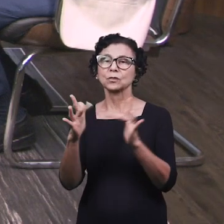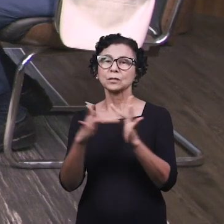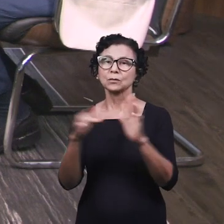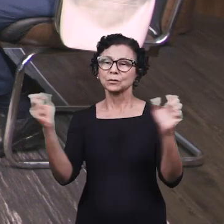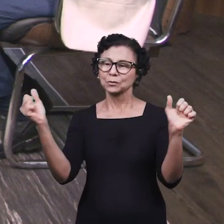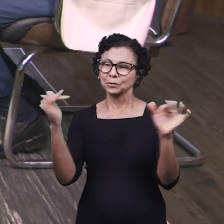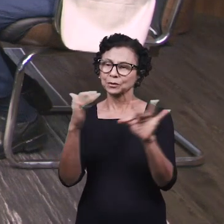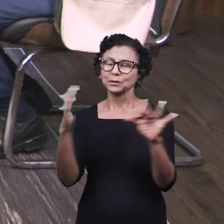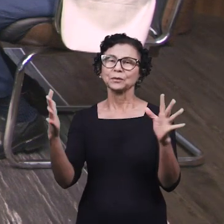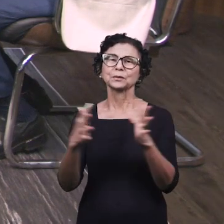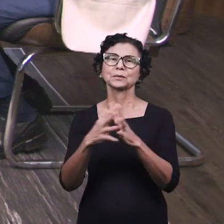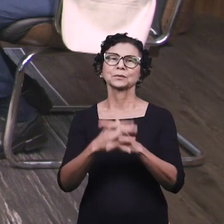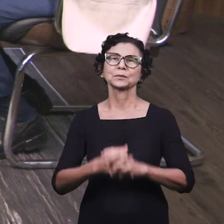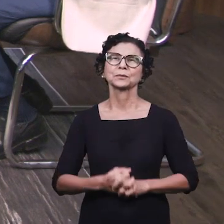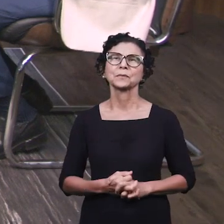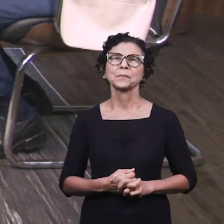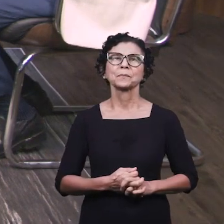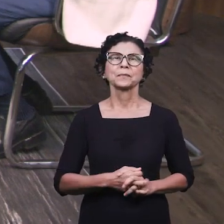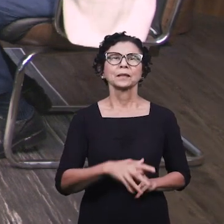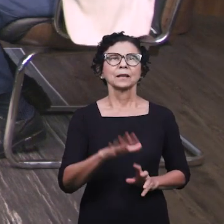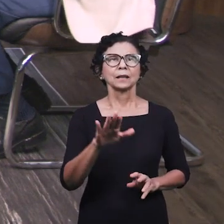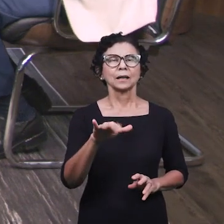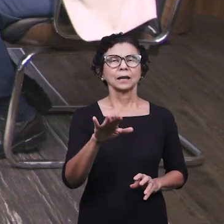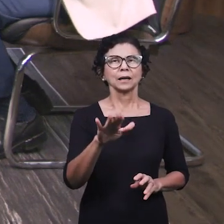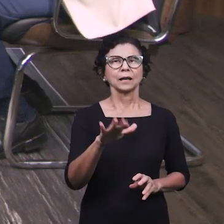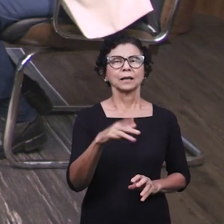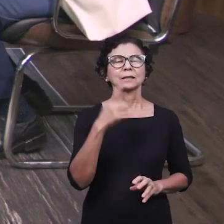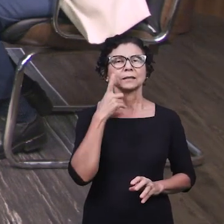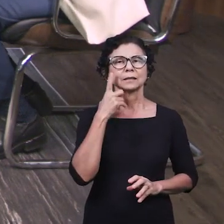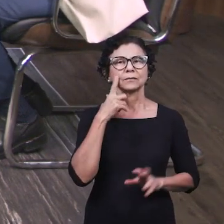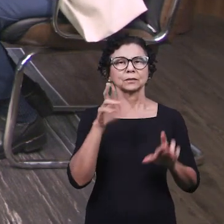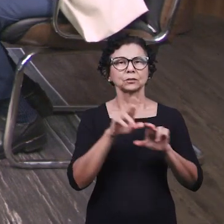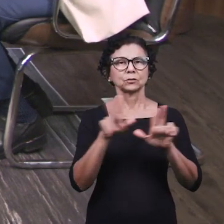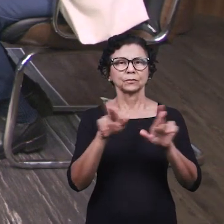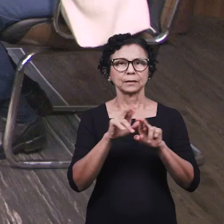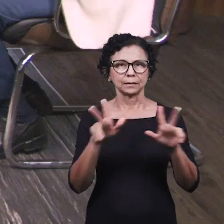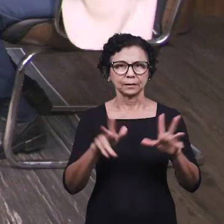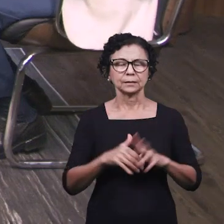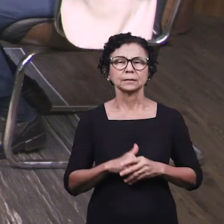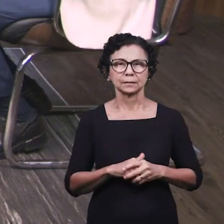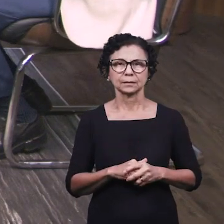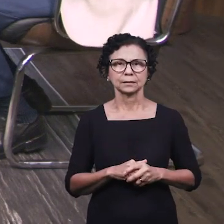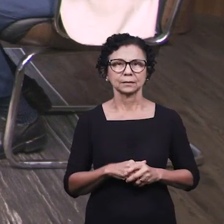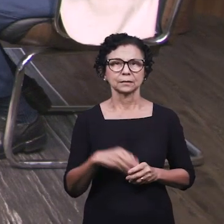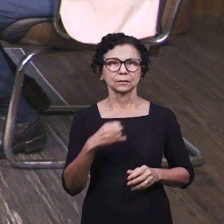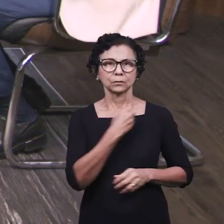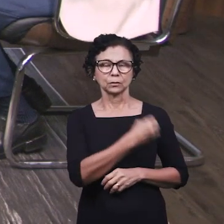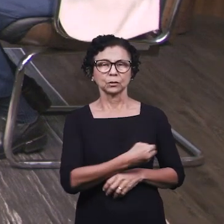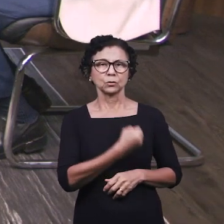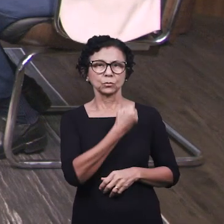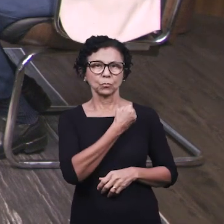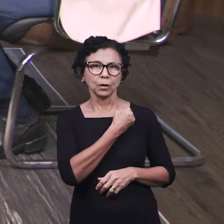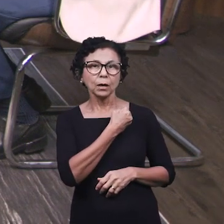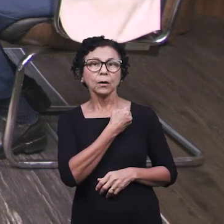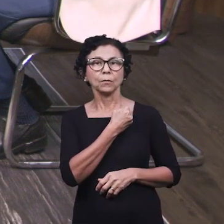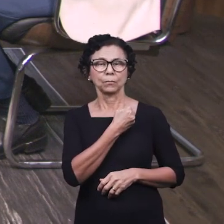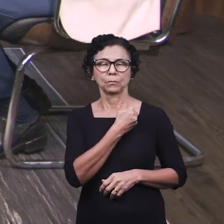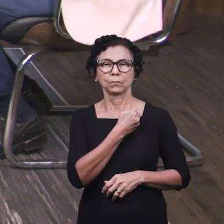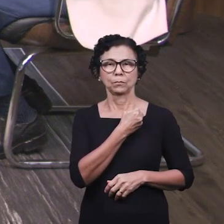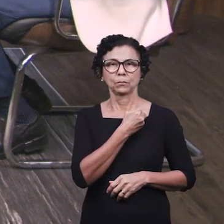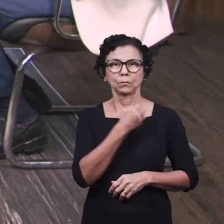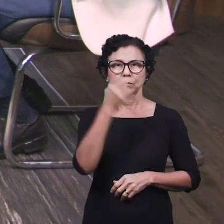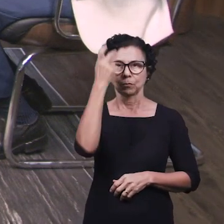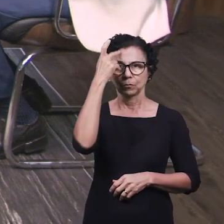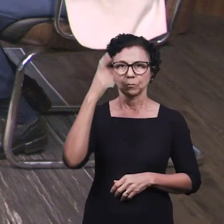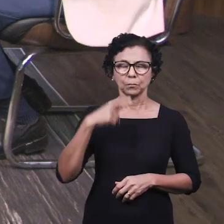E de Jesus. Então, você tem até a diferença do que João viu